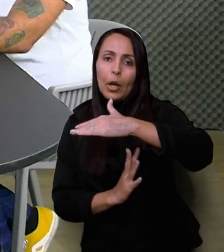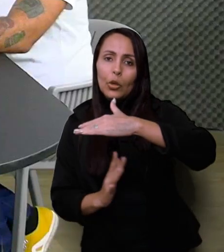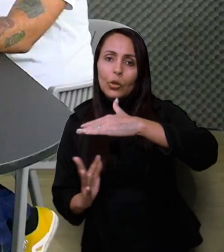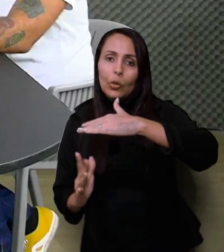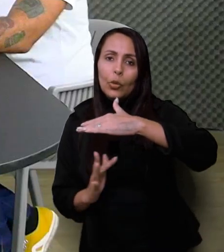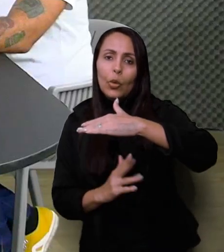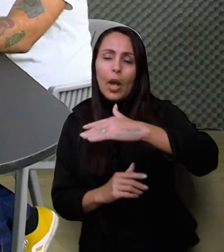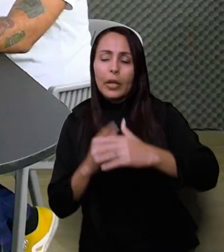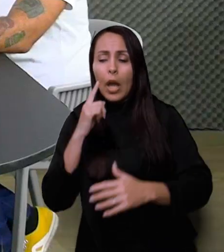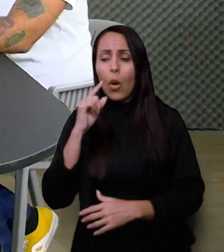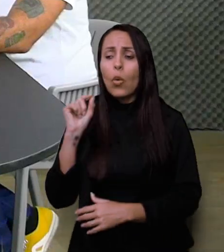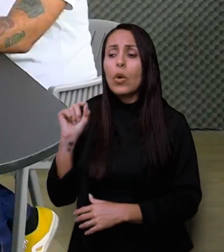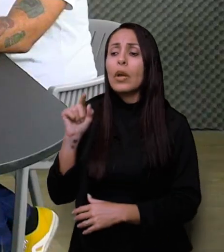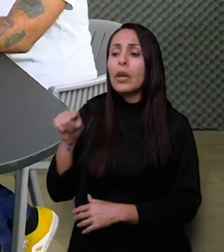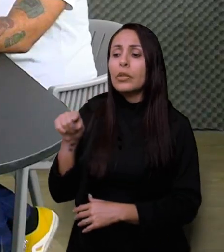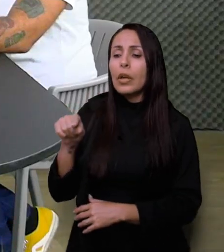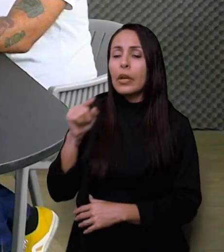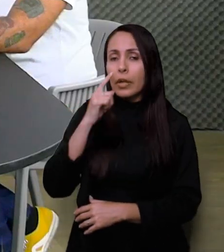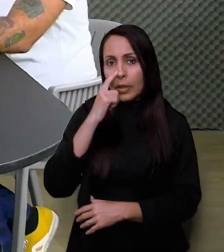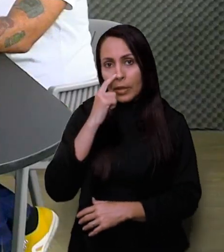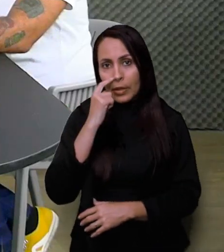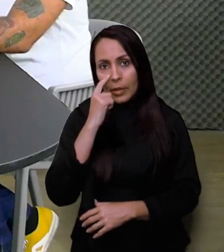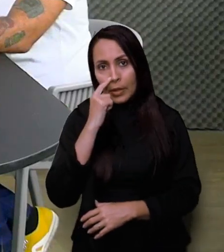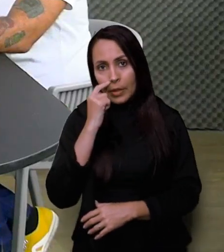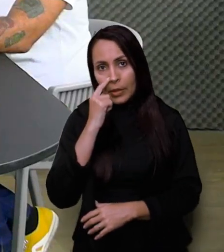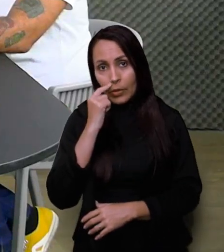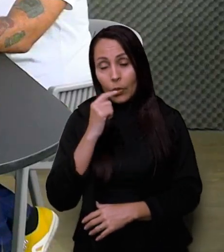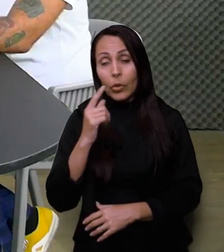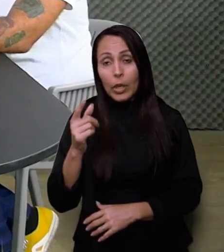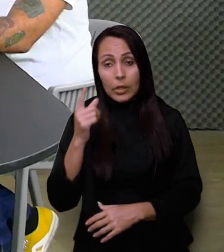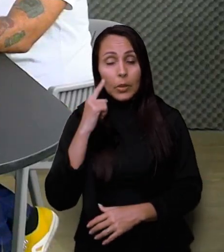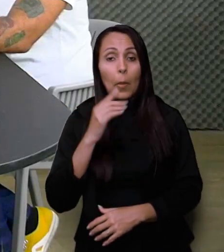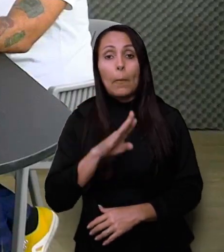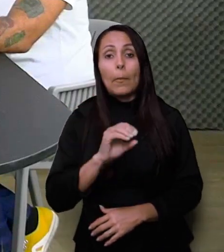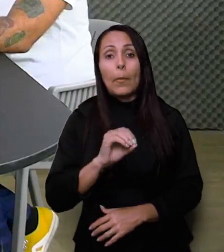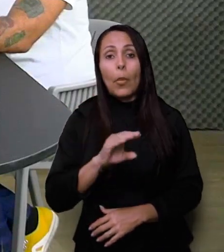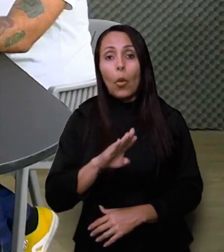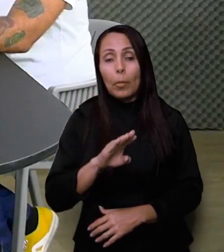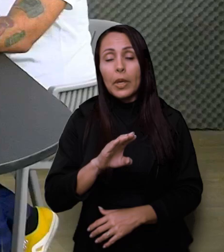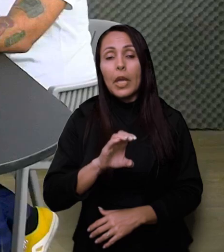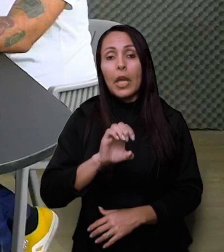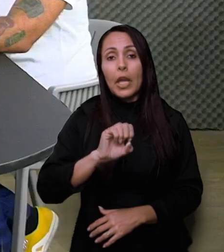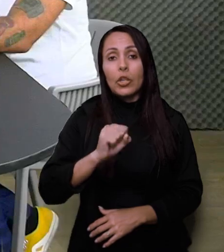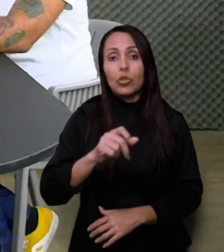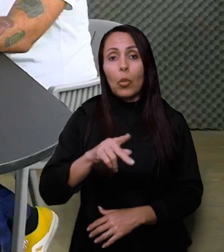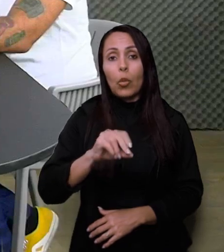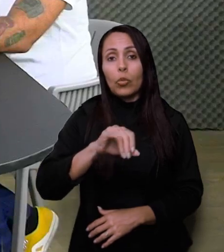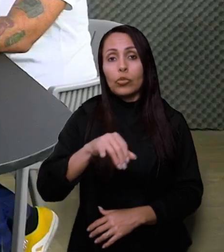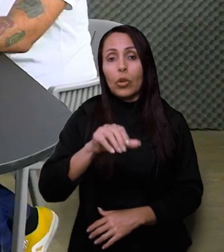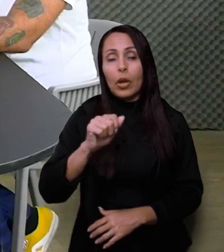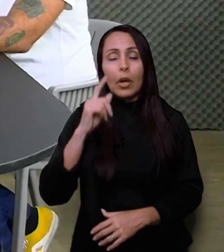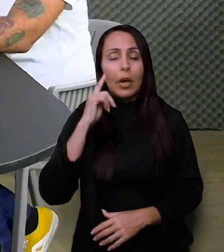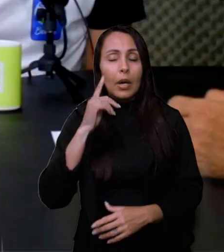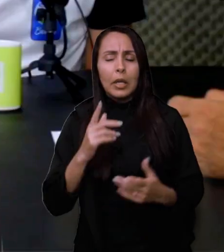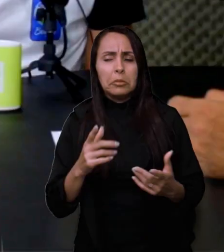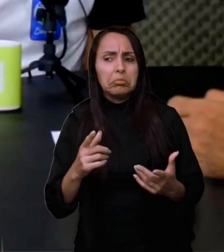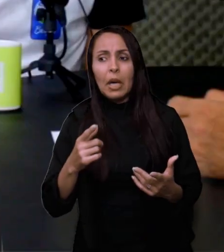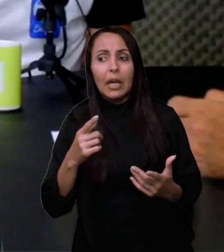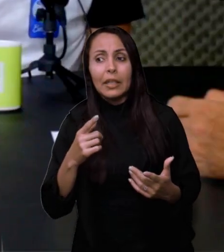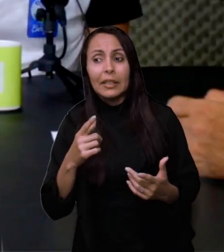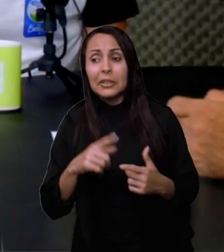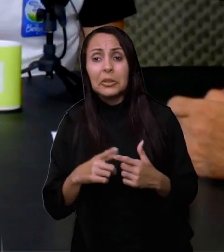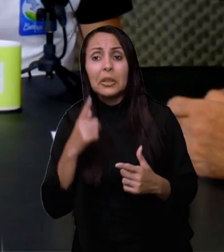que é isso aqui? O pessoal conhece o Sandro Plâncton, do Bob Esponja. Somente. Copépoda. Clássico Muita copépoda, gente né, Clarinha? chega e não consegue nem...